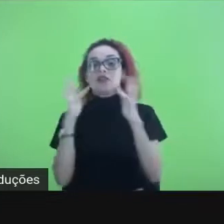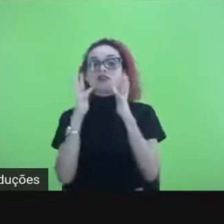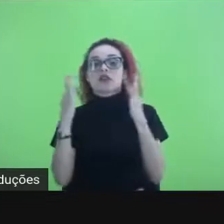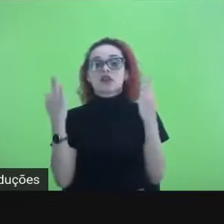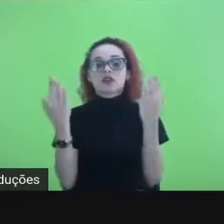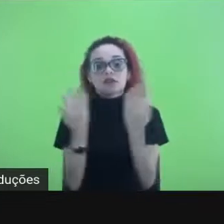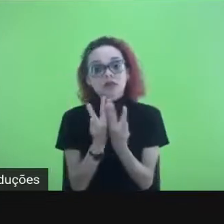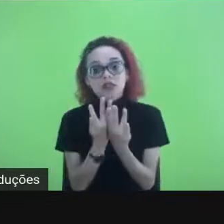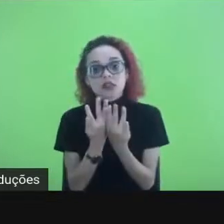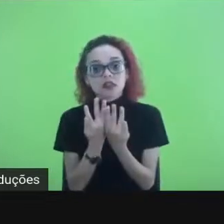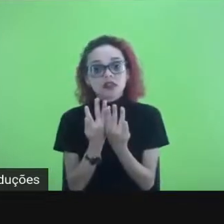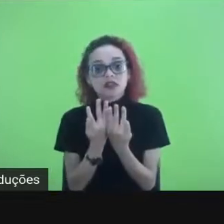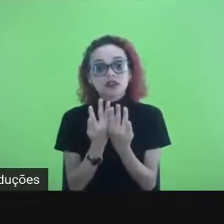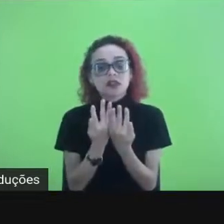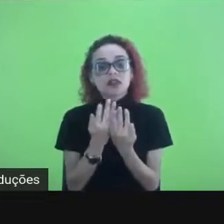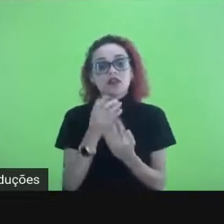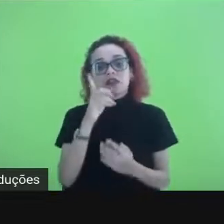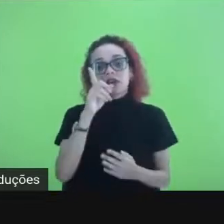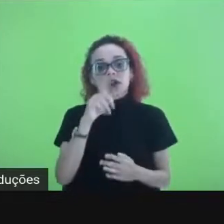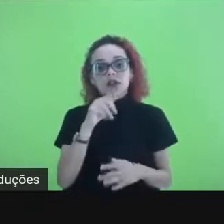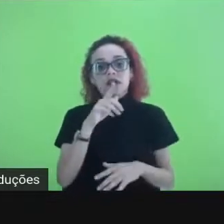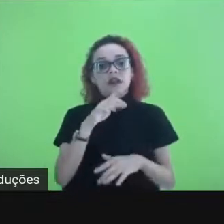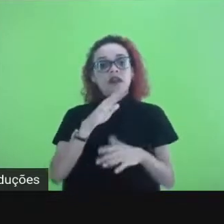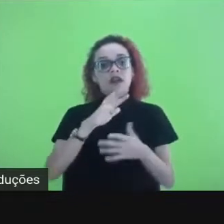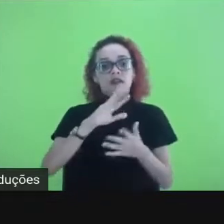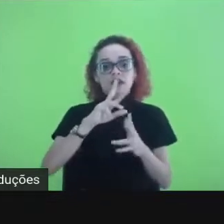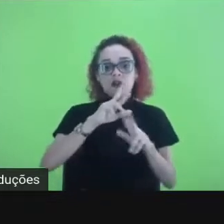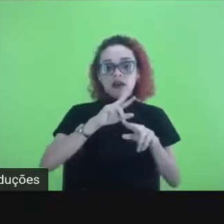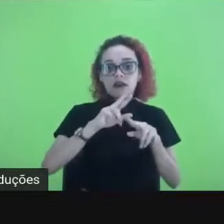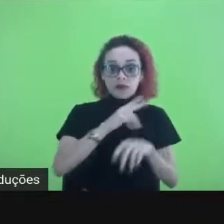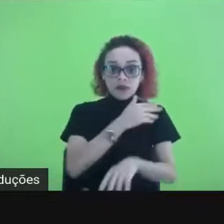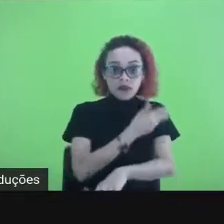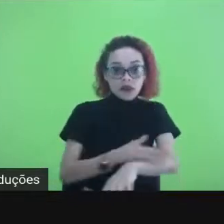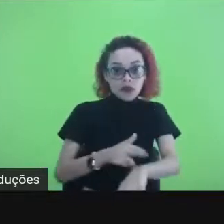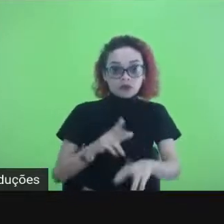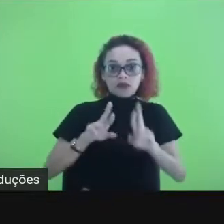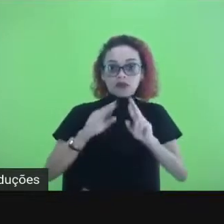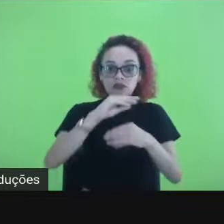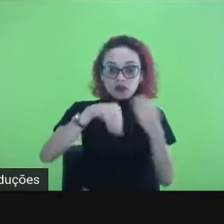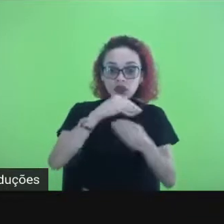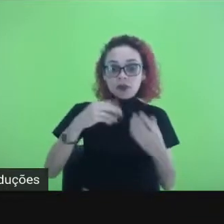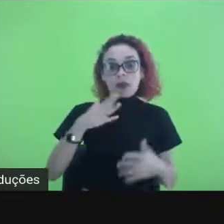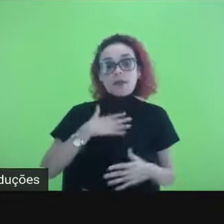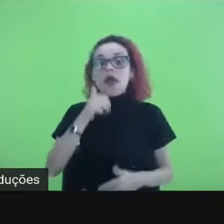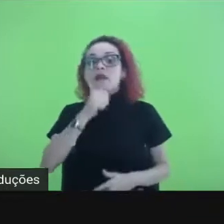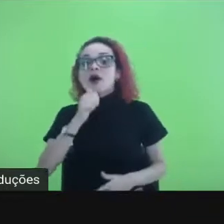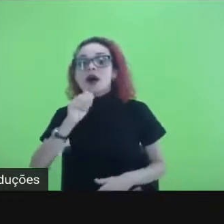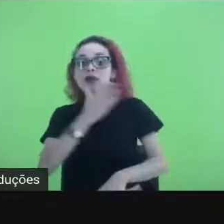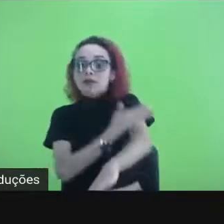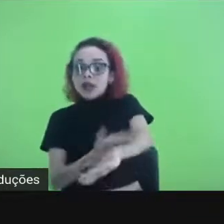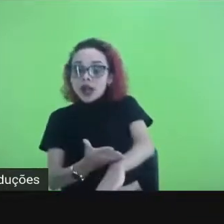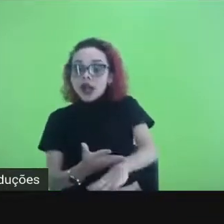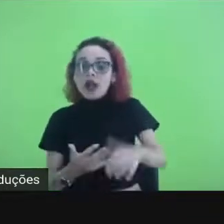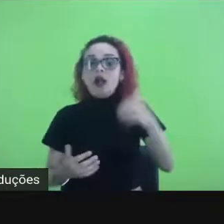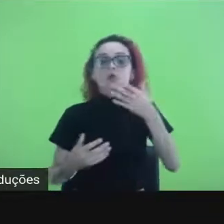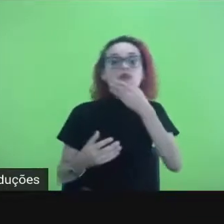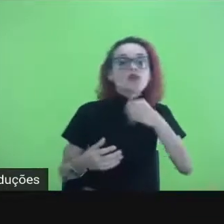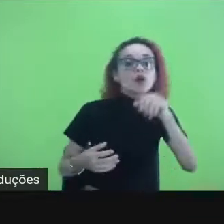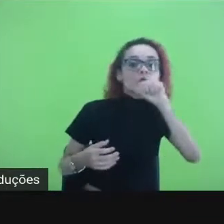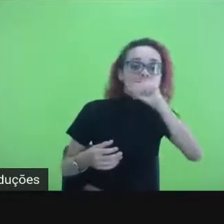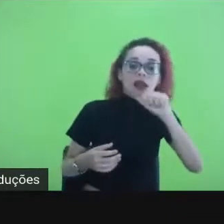de interracial. Minha mãe é uma mulher branca, meu pai é um homem negro. Ambos são do interior de